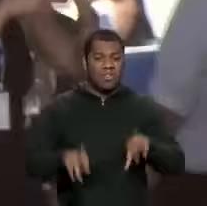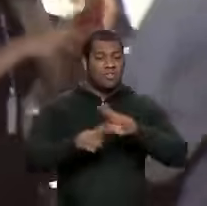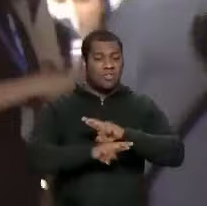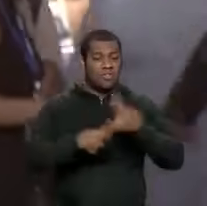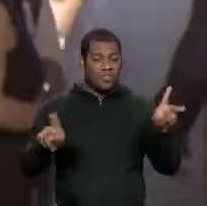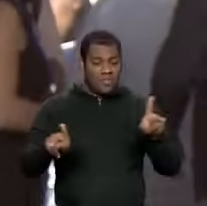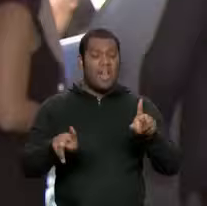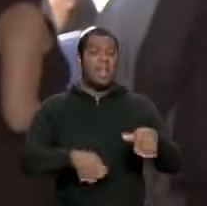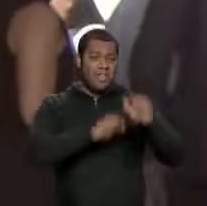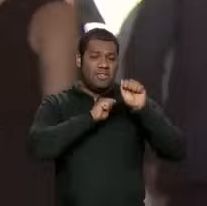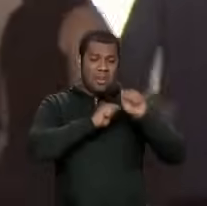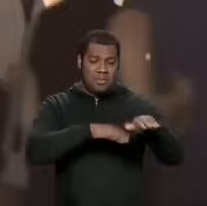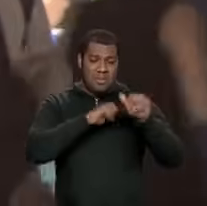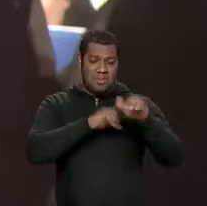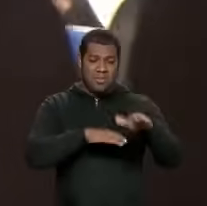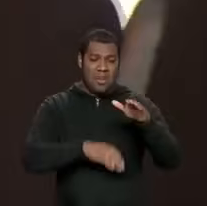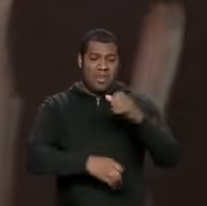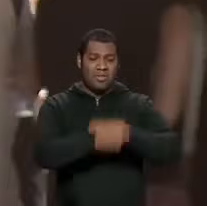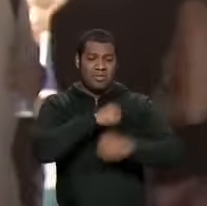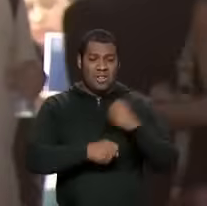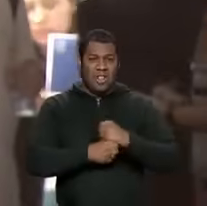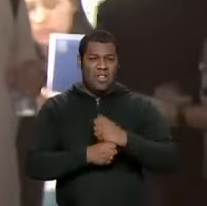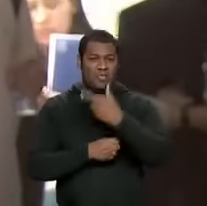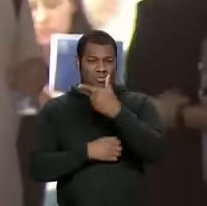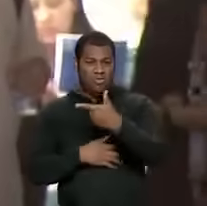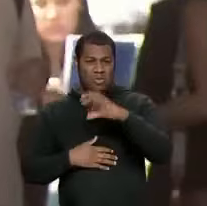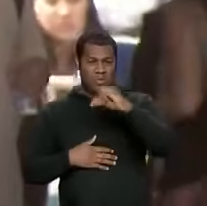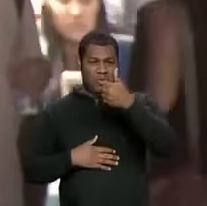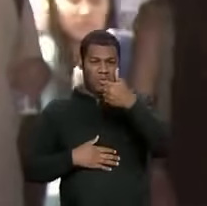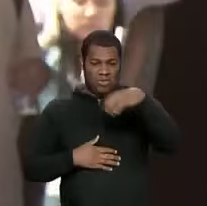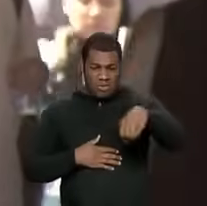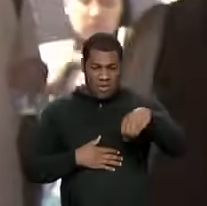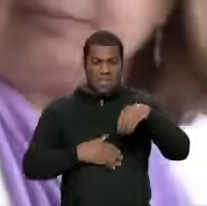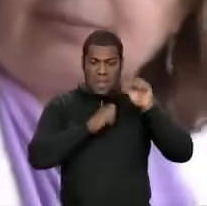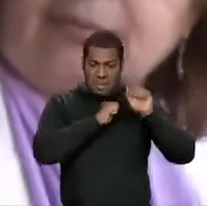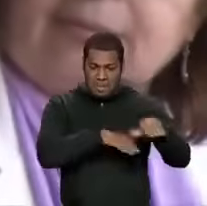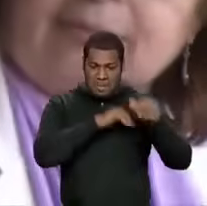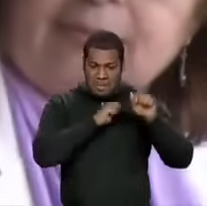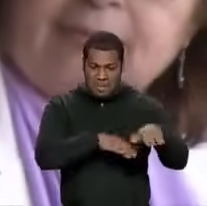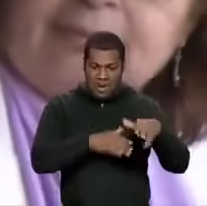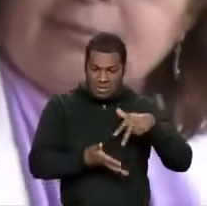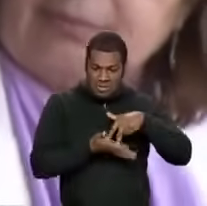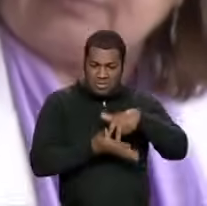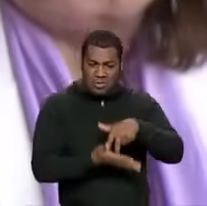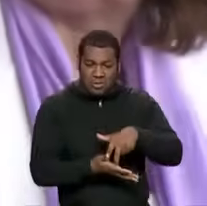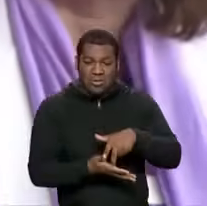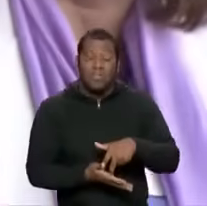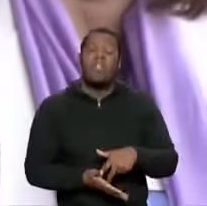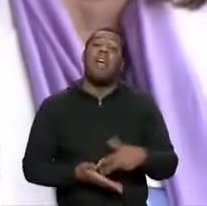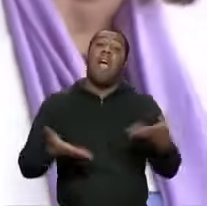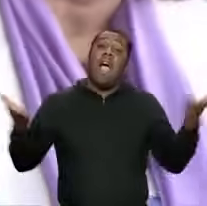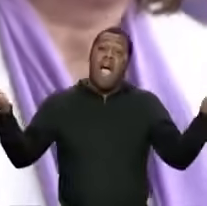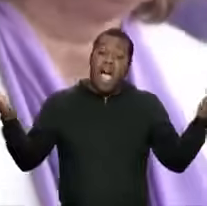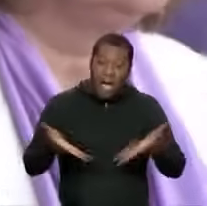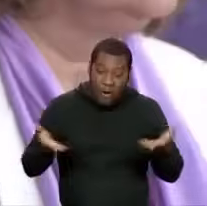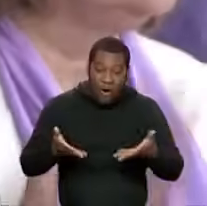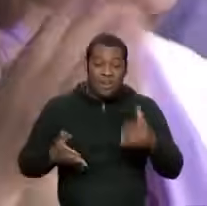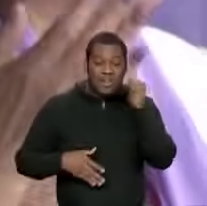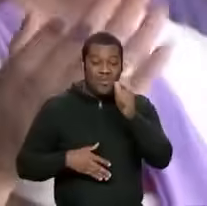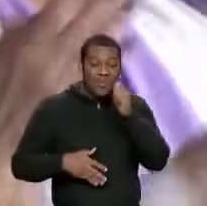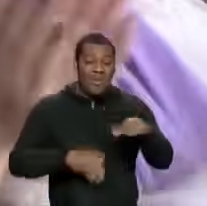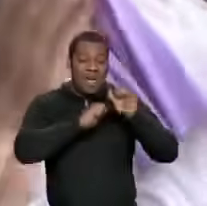de 2019 que foi a marcha da Resistência essa marcha é a marcha da reconstrução do